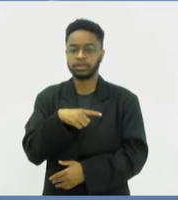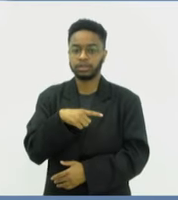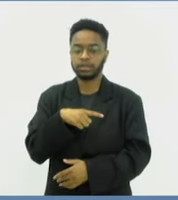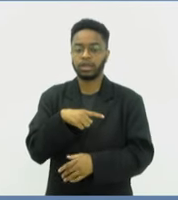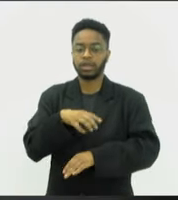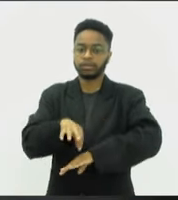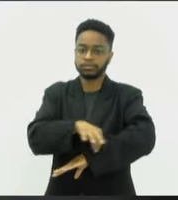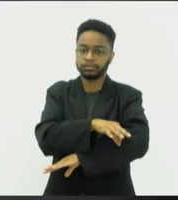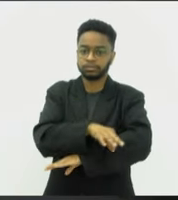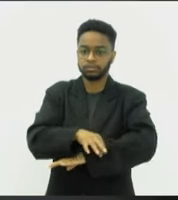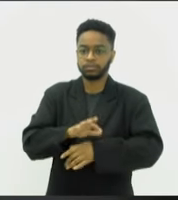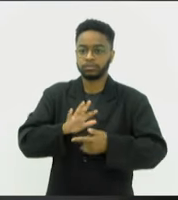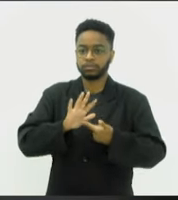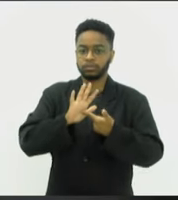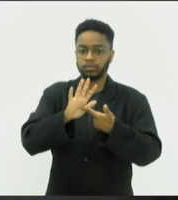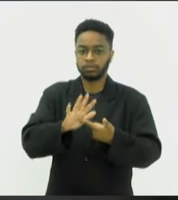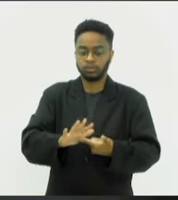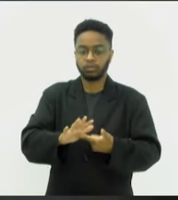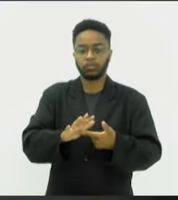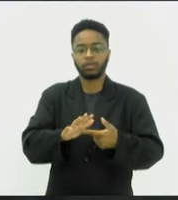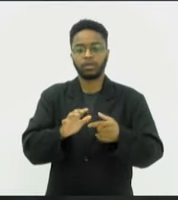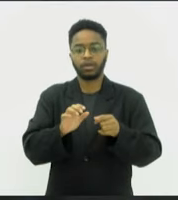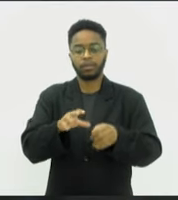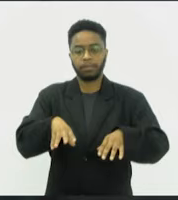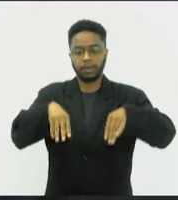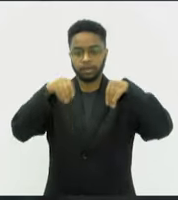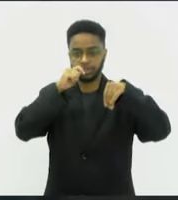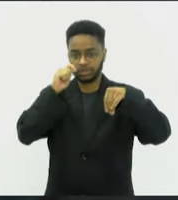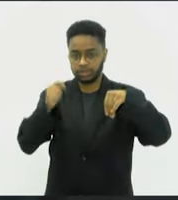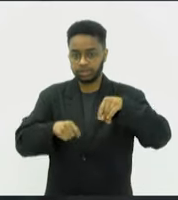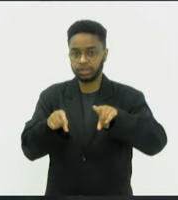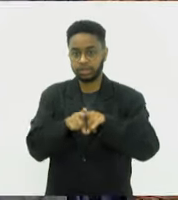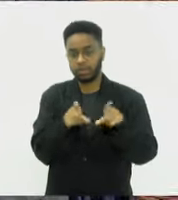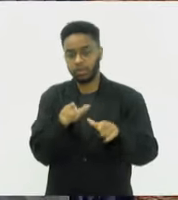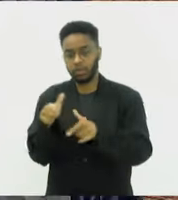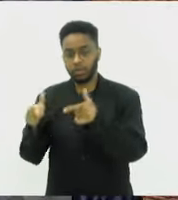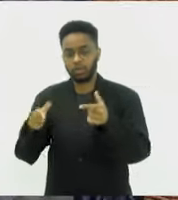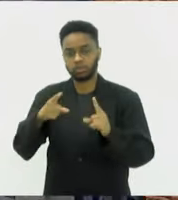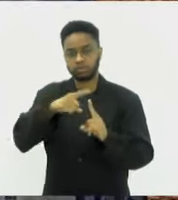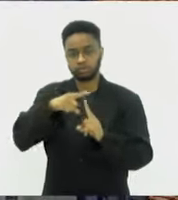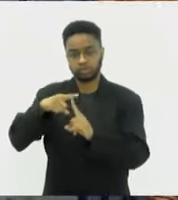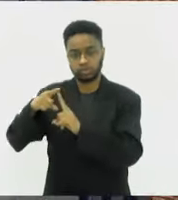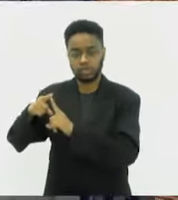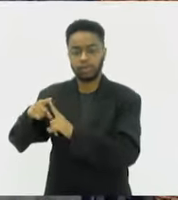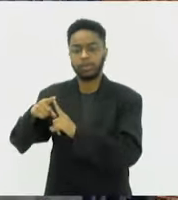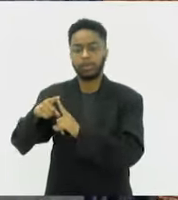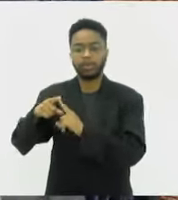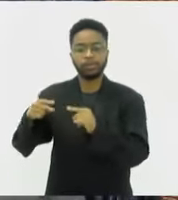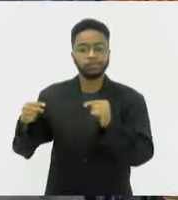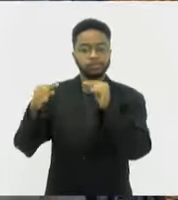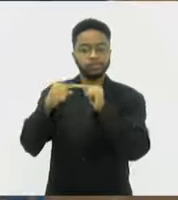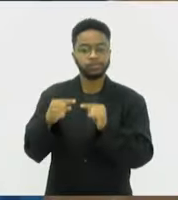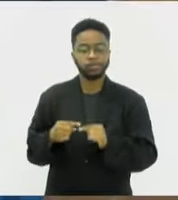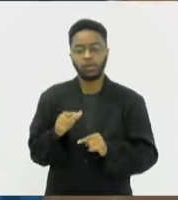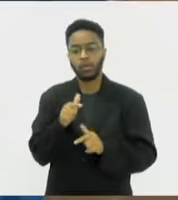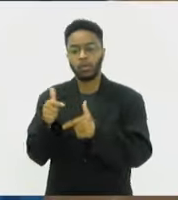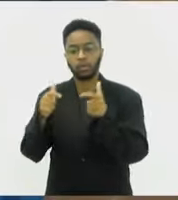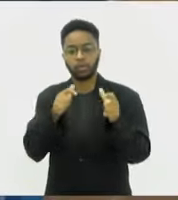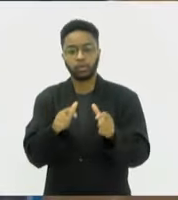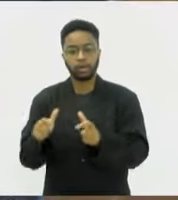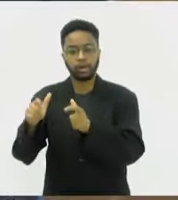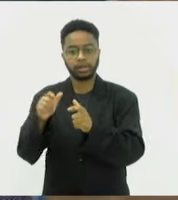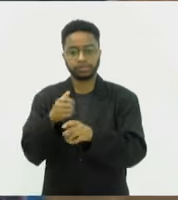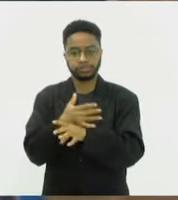Palácio Tiradentes, estão aqui também trabalhos feitos por Arquimedes Memória de outros prédios históricos da cidade. Esse acervo